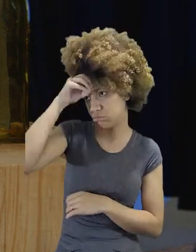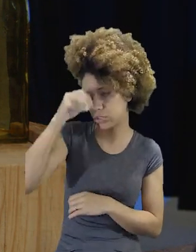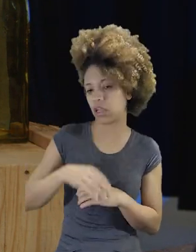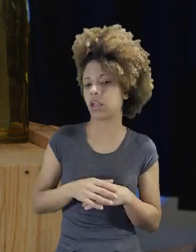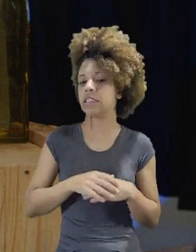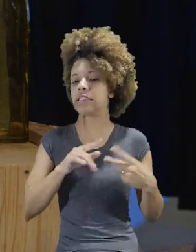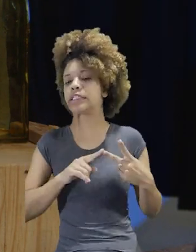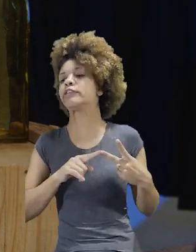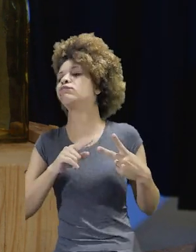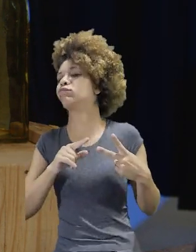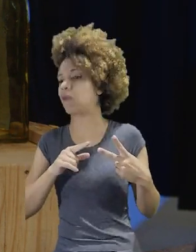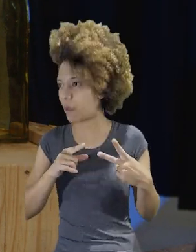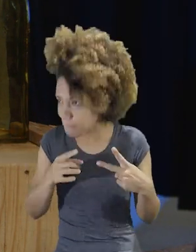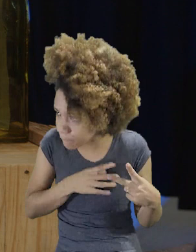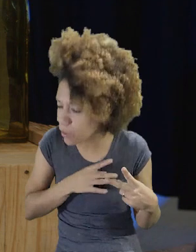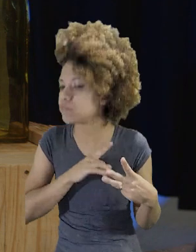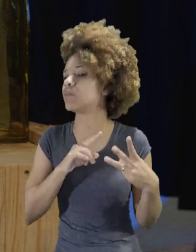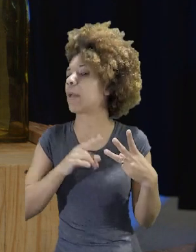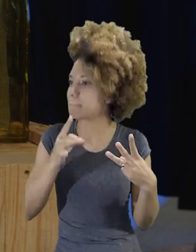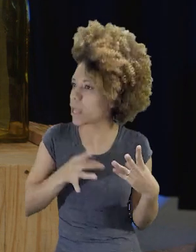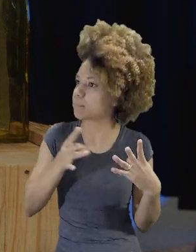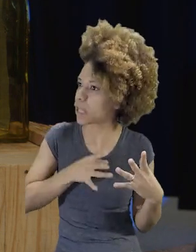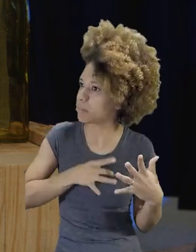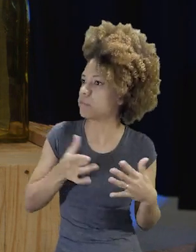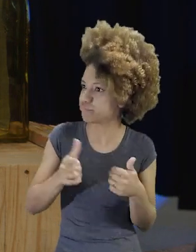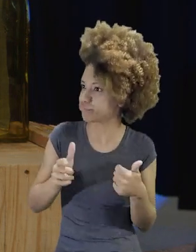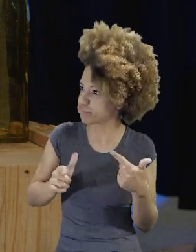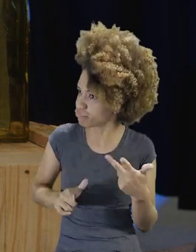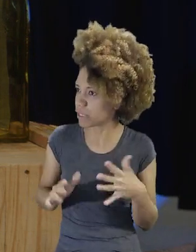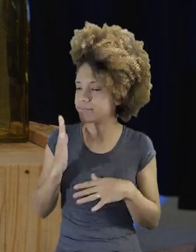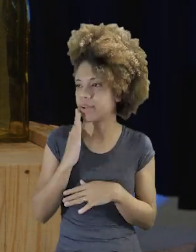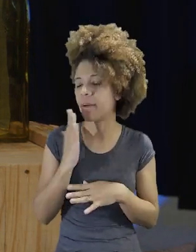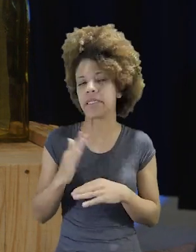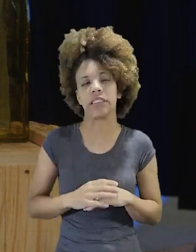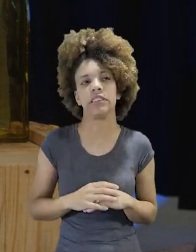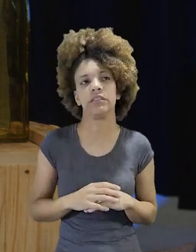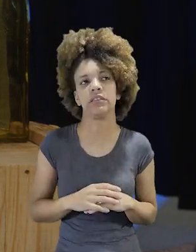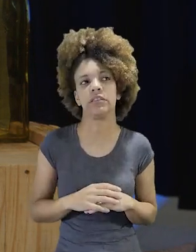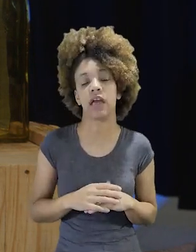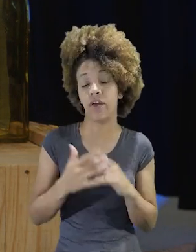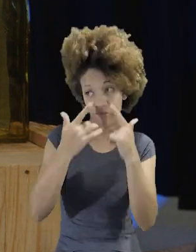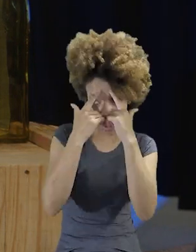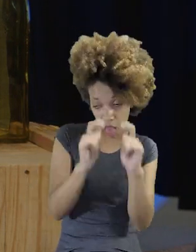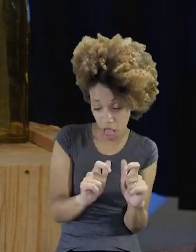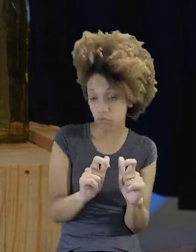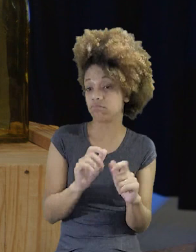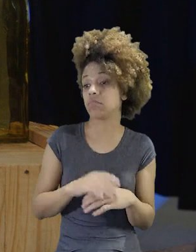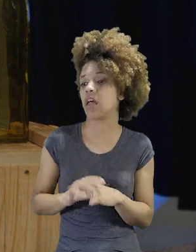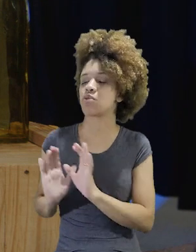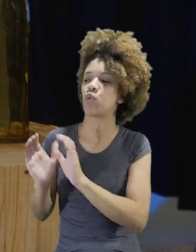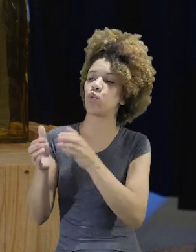o medo alimenta a ignorância que alimenta o medo de volta e é um negócio que nunca acaba é a